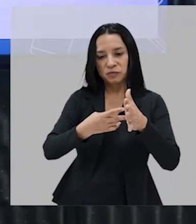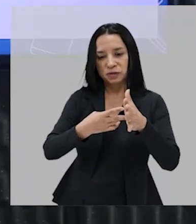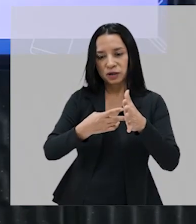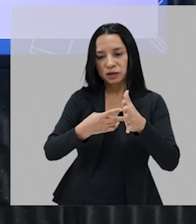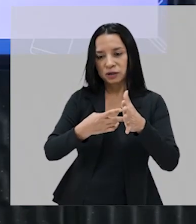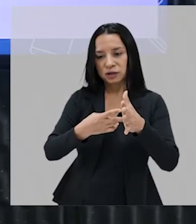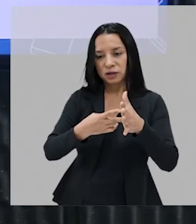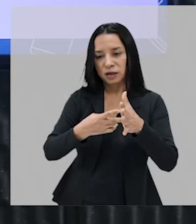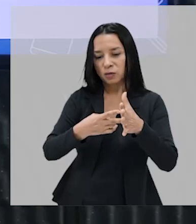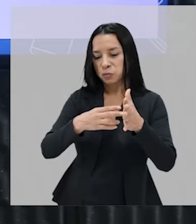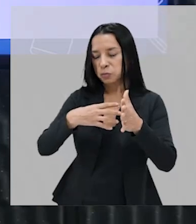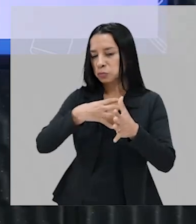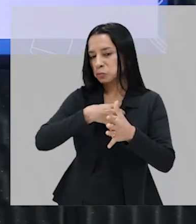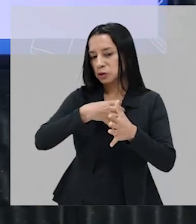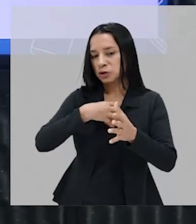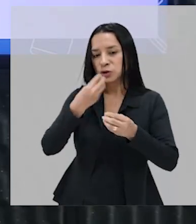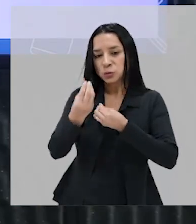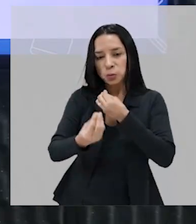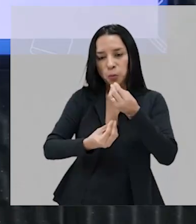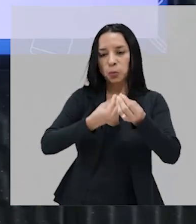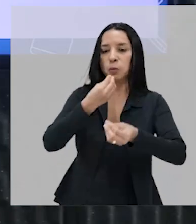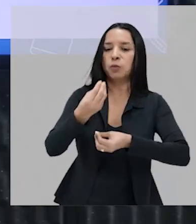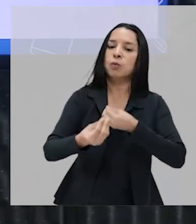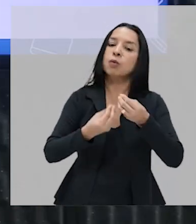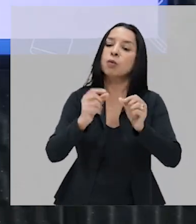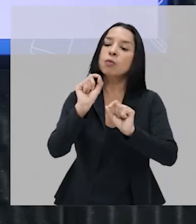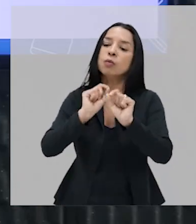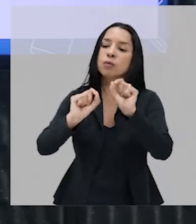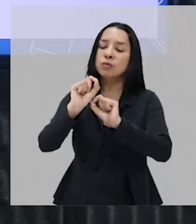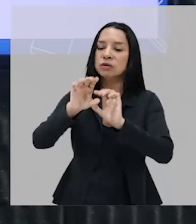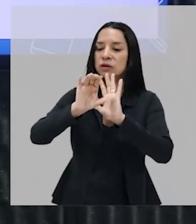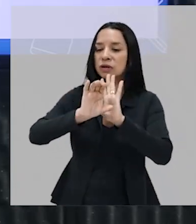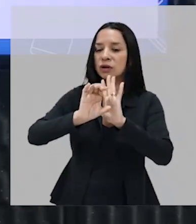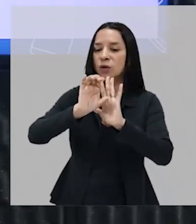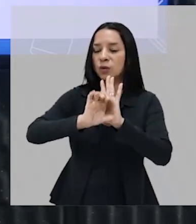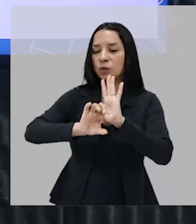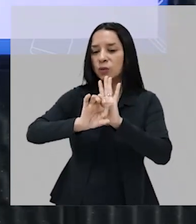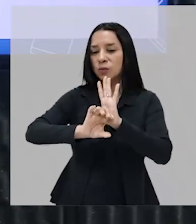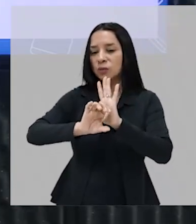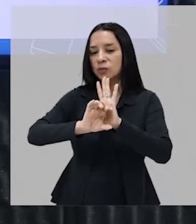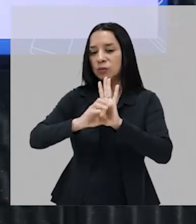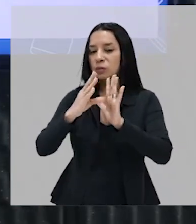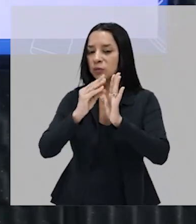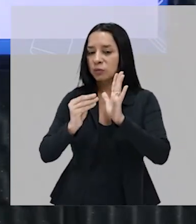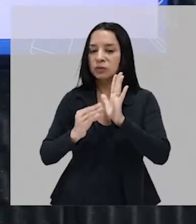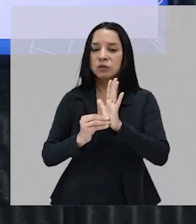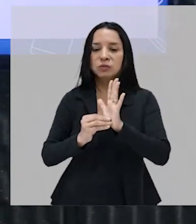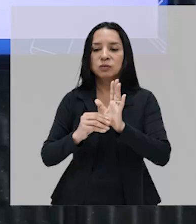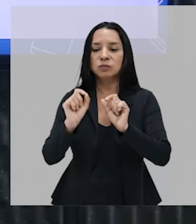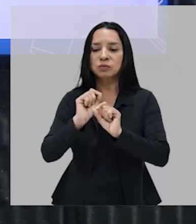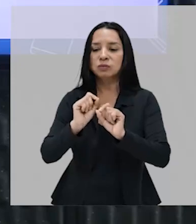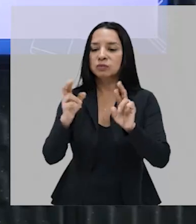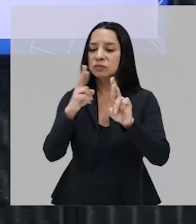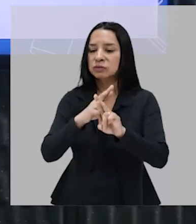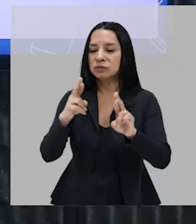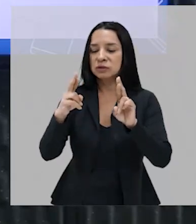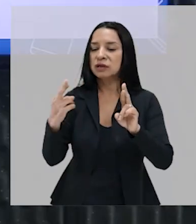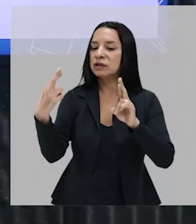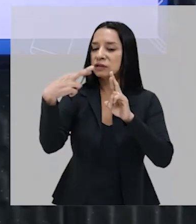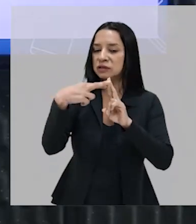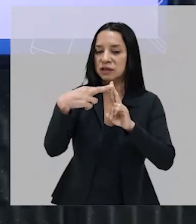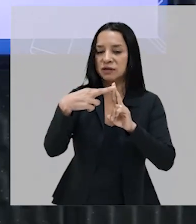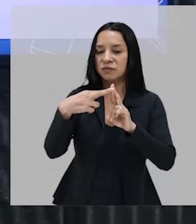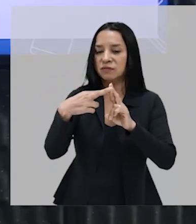como, o que é o conteúdo, mas às vezes, na maior parte, né, o que é se refere à essência, né, a verdade, o âmago,